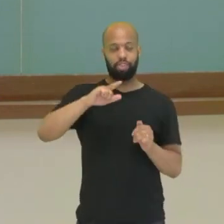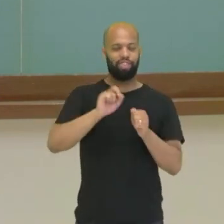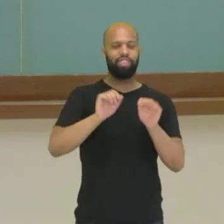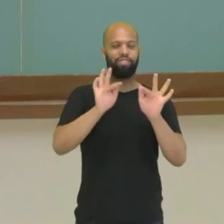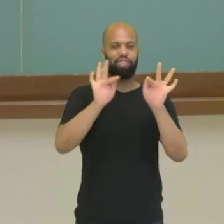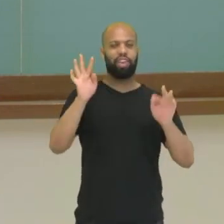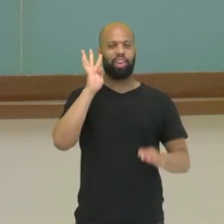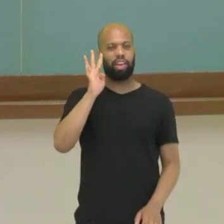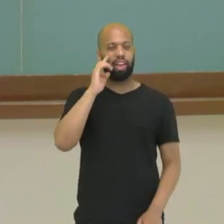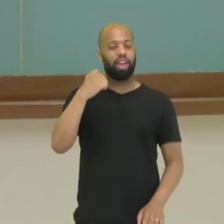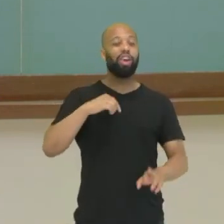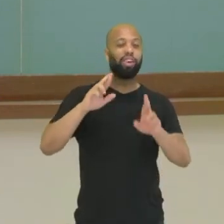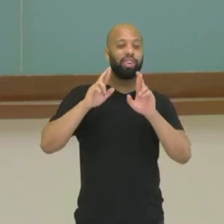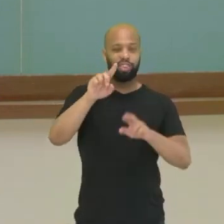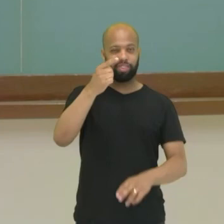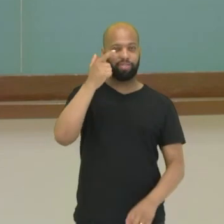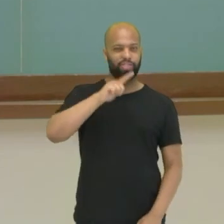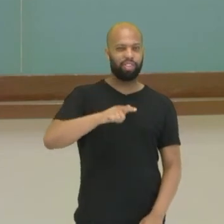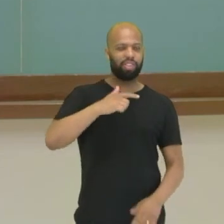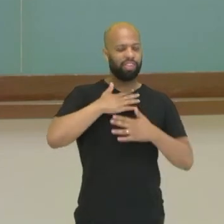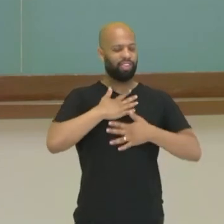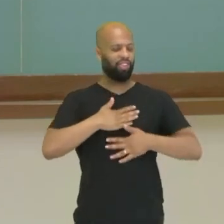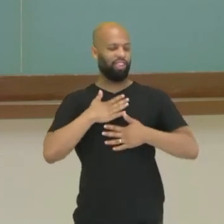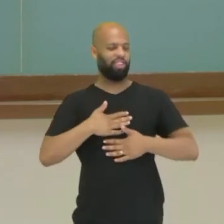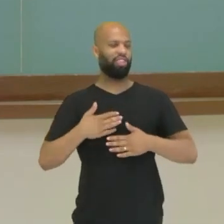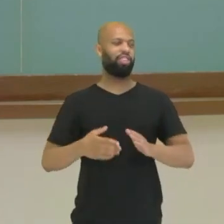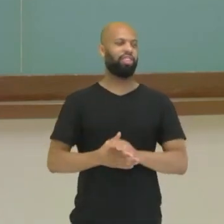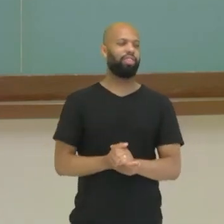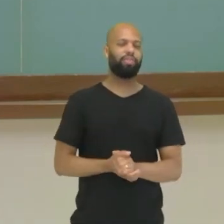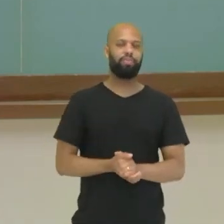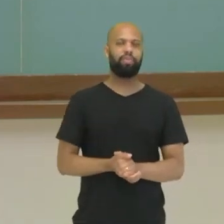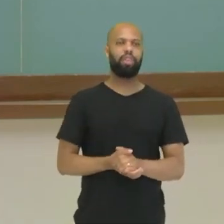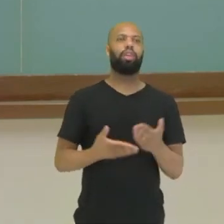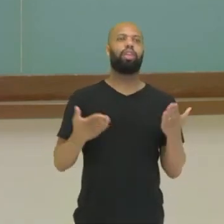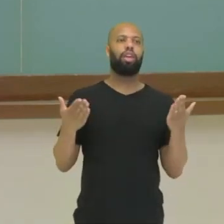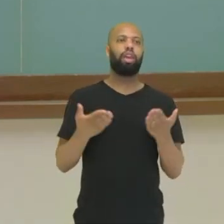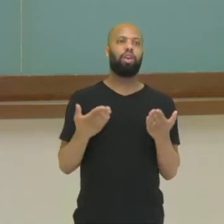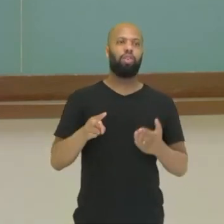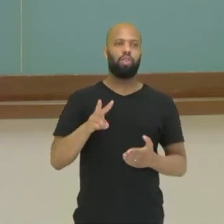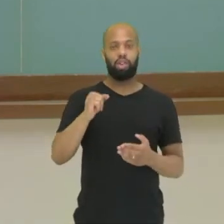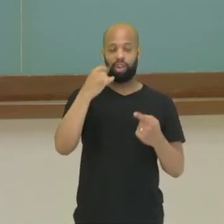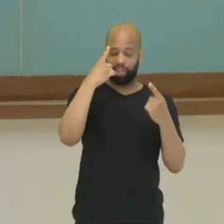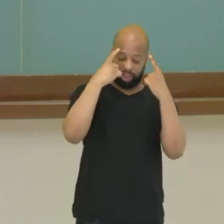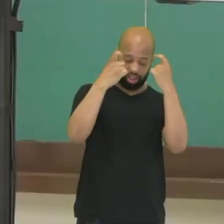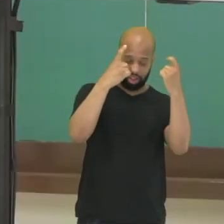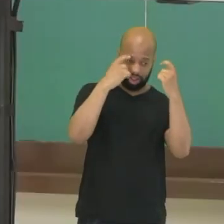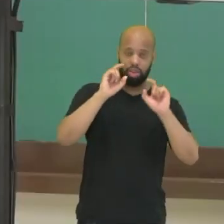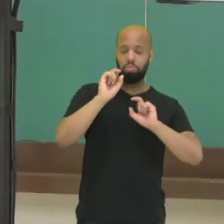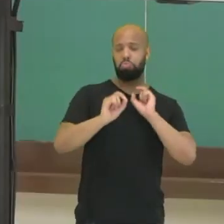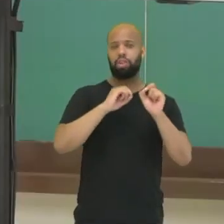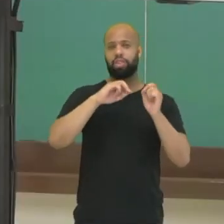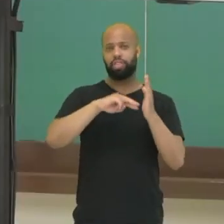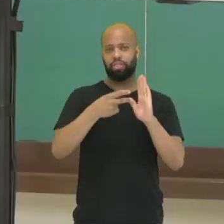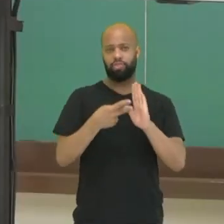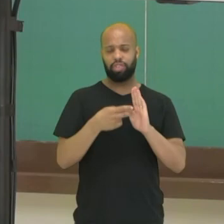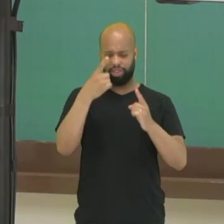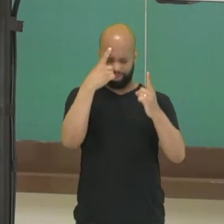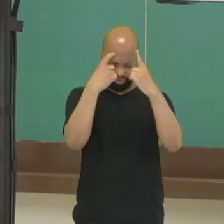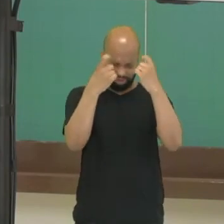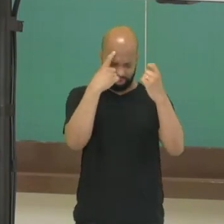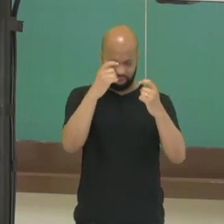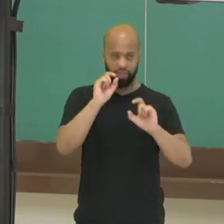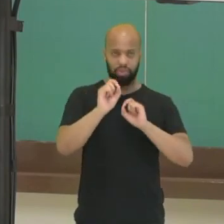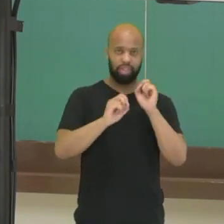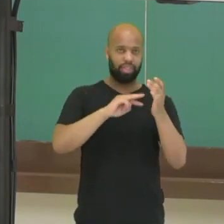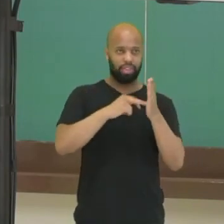vocês tenham se divertido bastante. Então, vamos improvisar, né? Improvisar, a gente pode improvisar com o